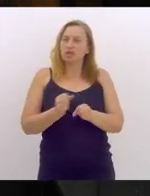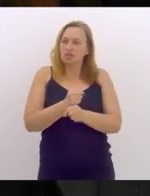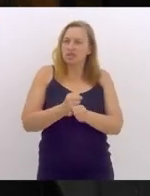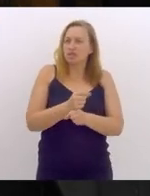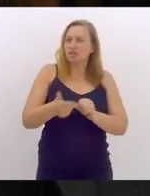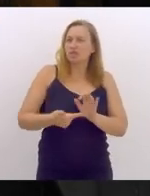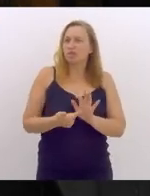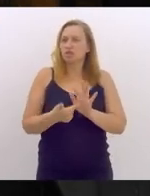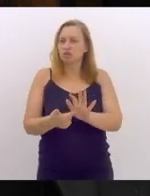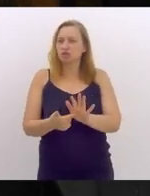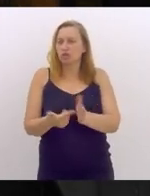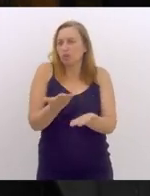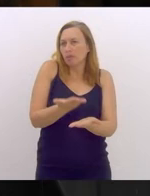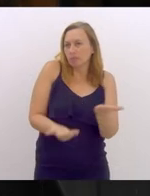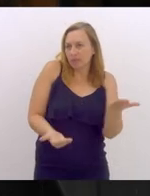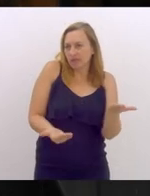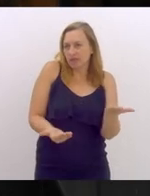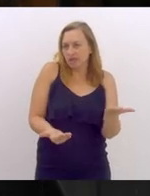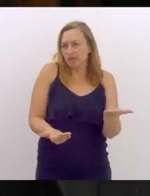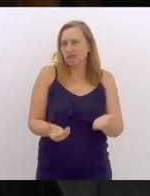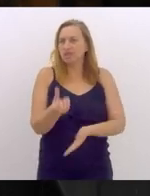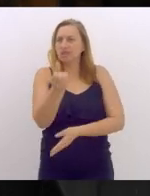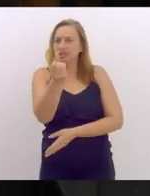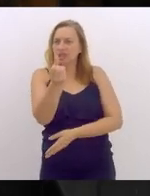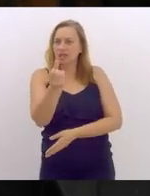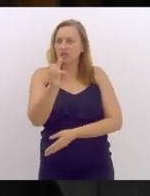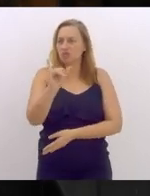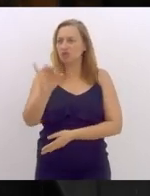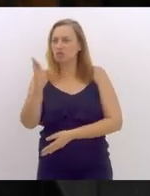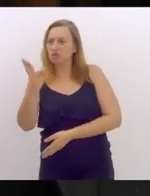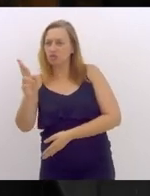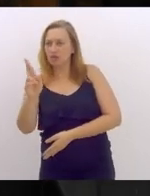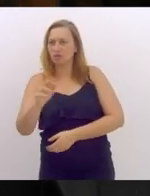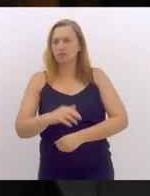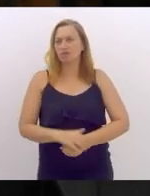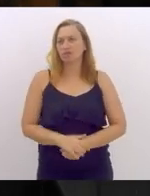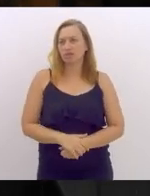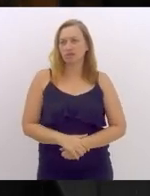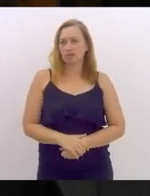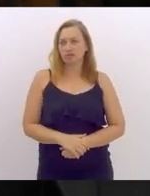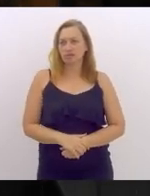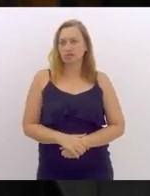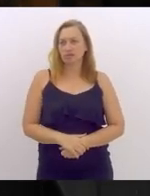receita de 6 bilhões de reais